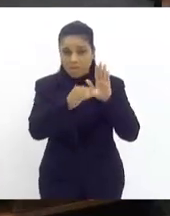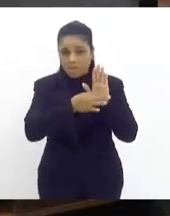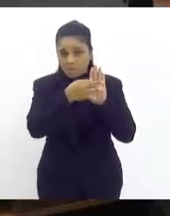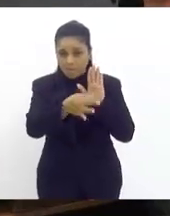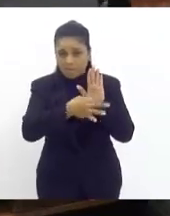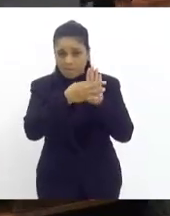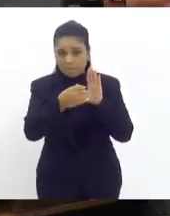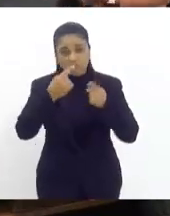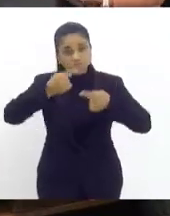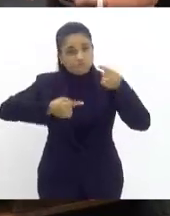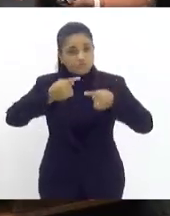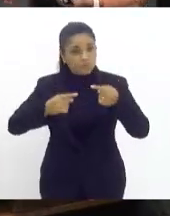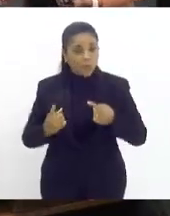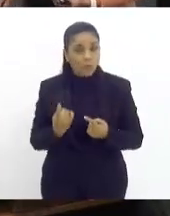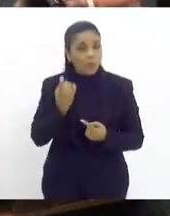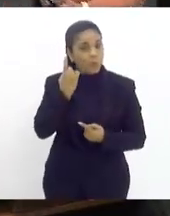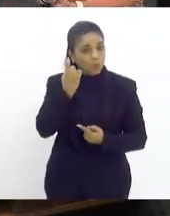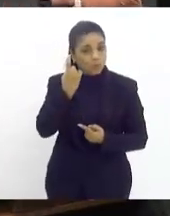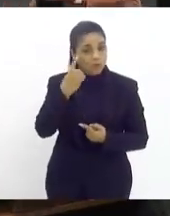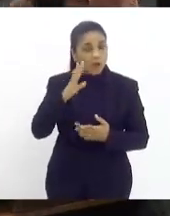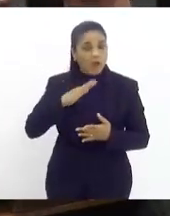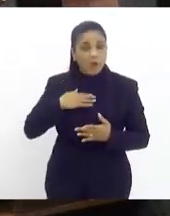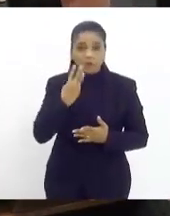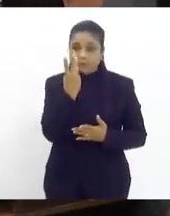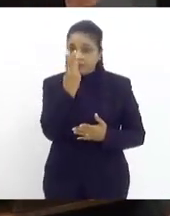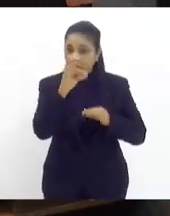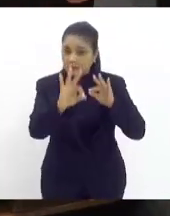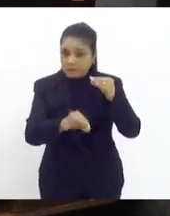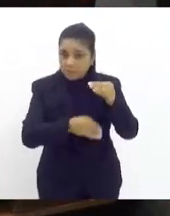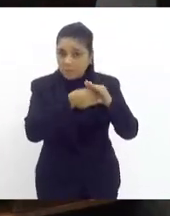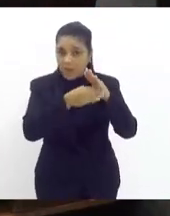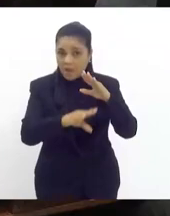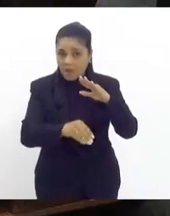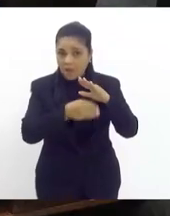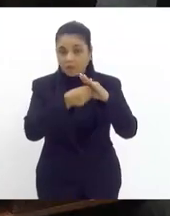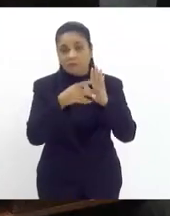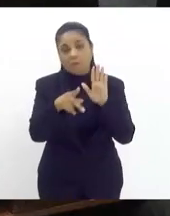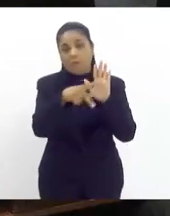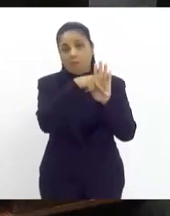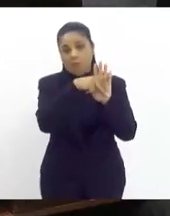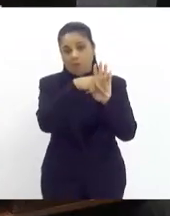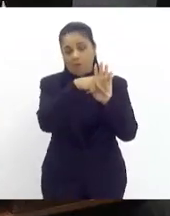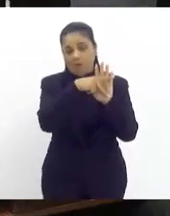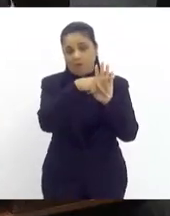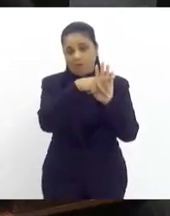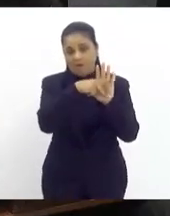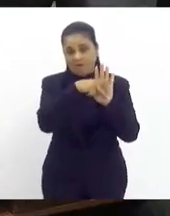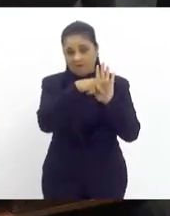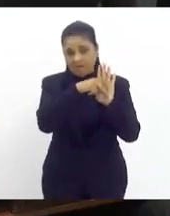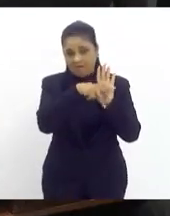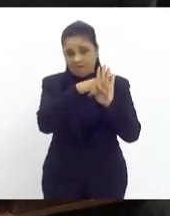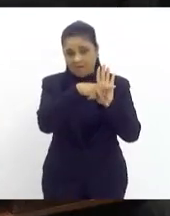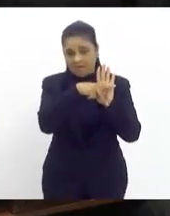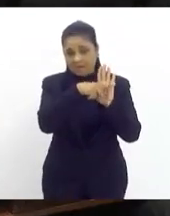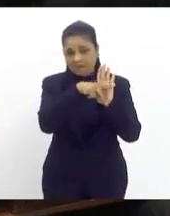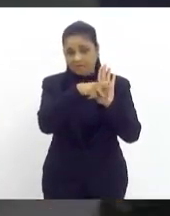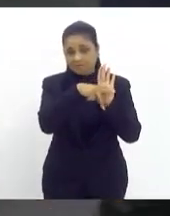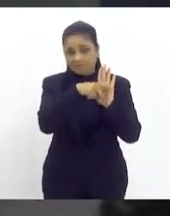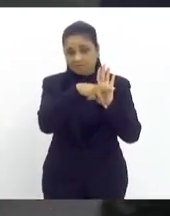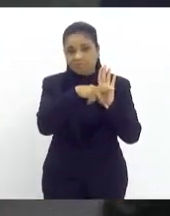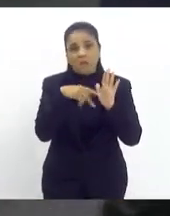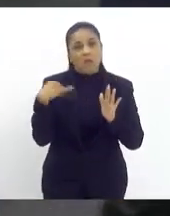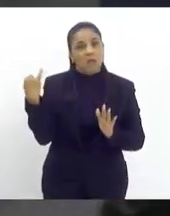única eu tinha feito três emendas ao projeto mas eu acho que a celeridade